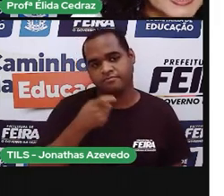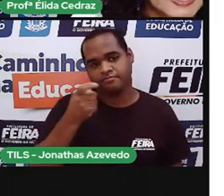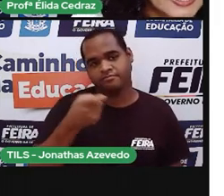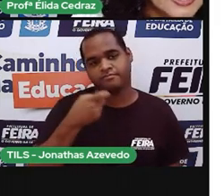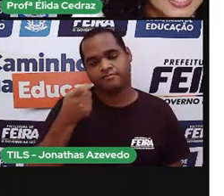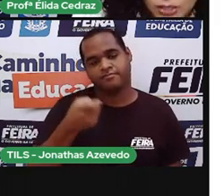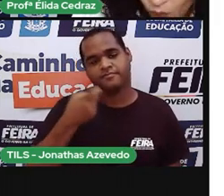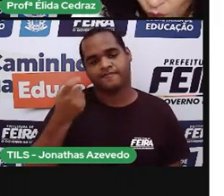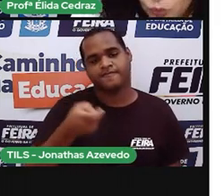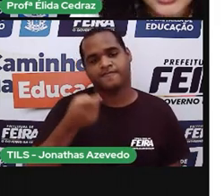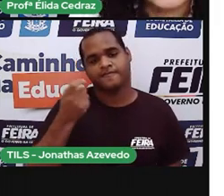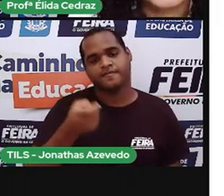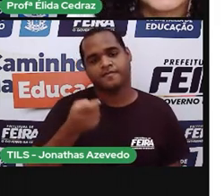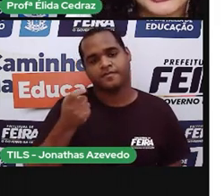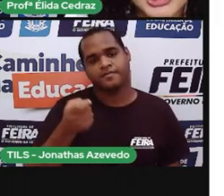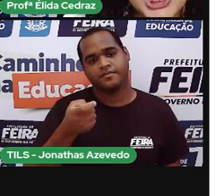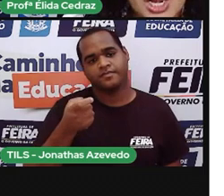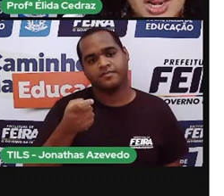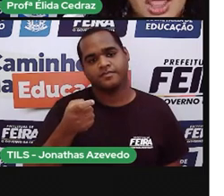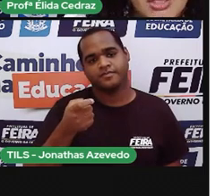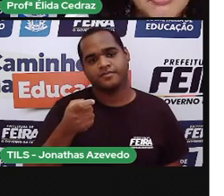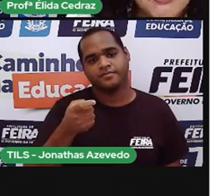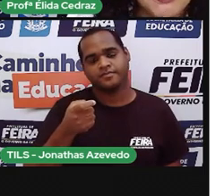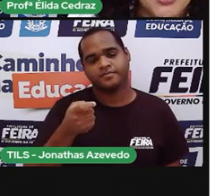X. O